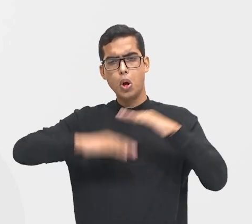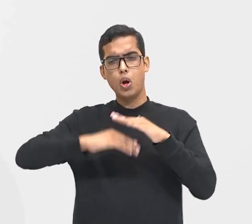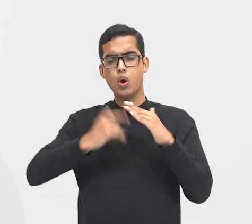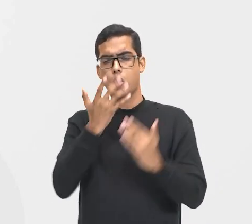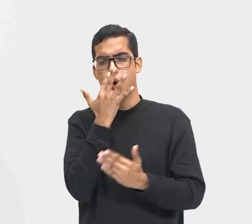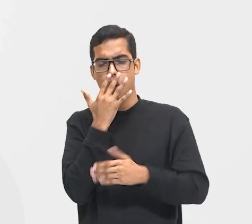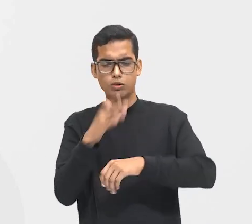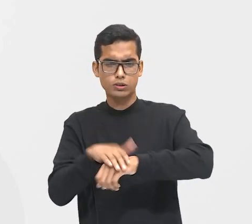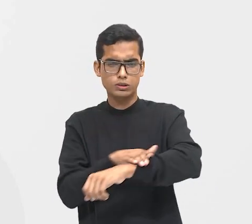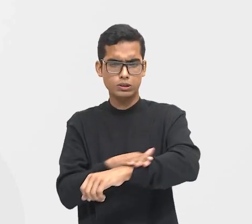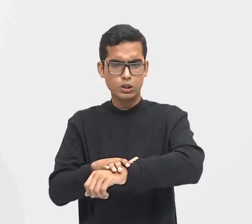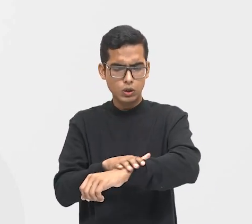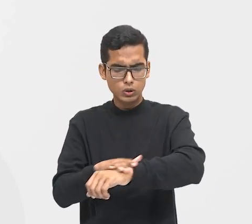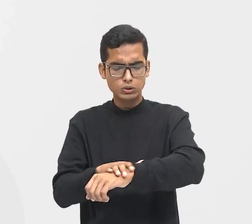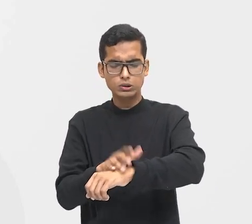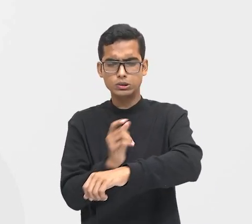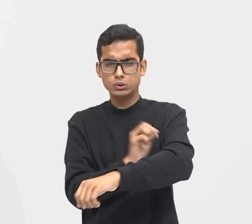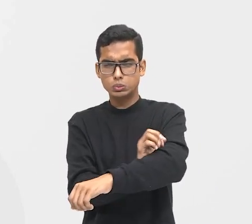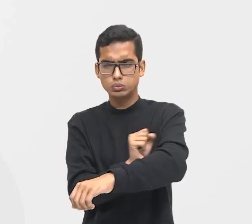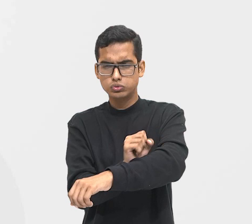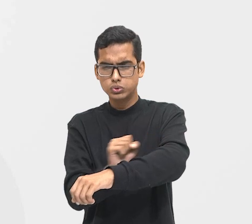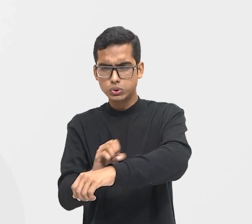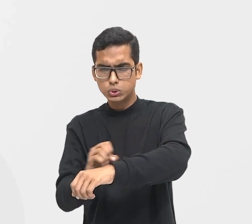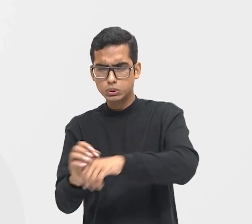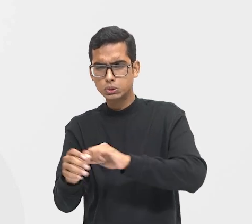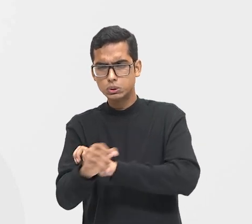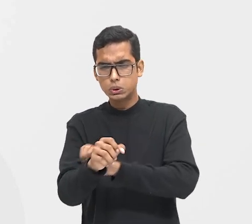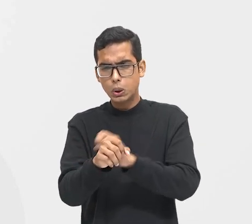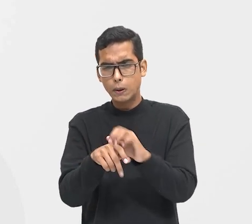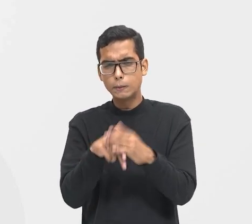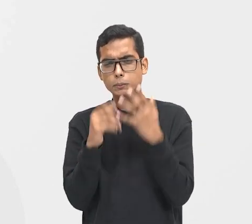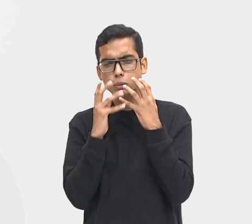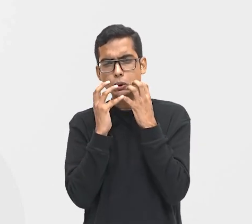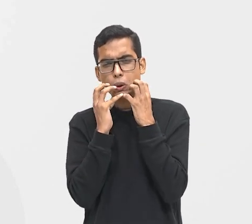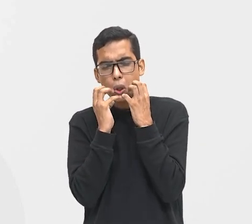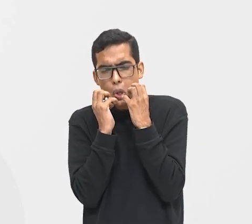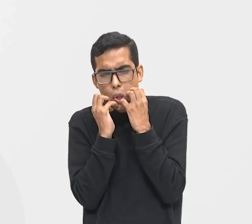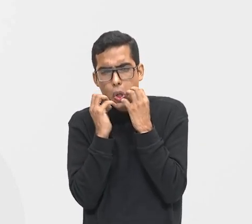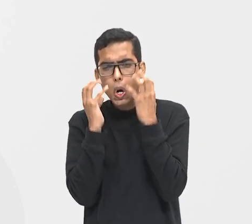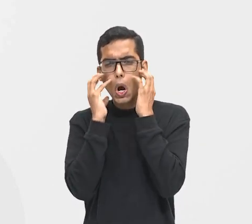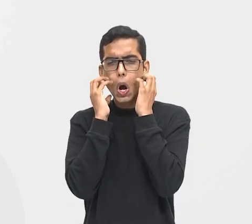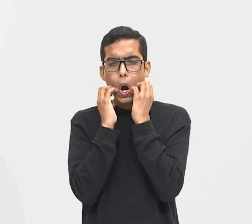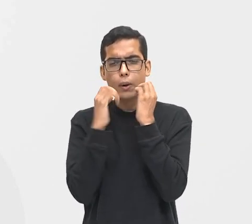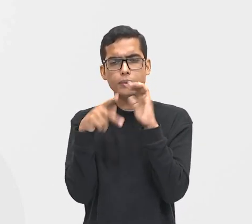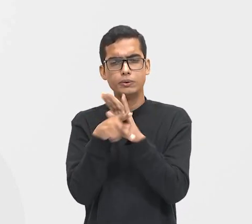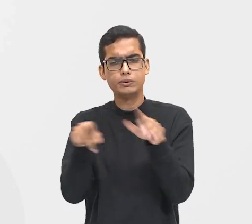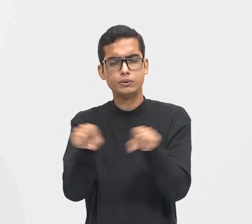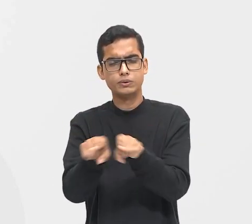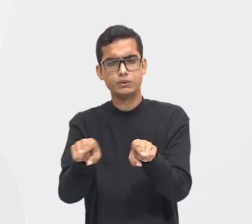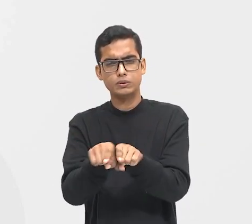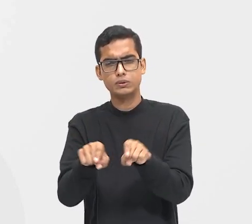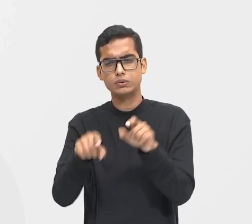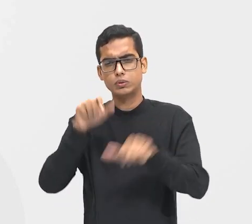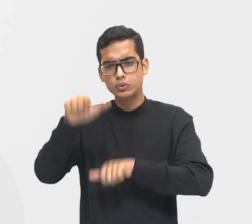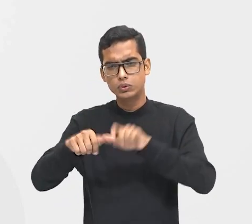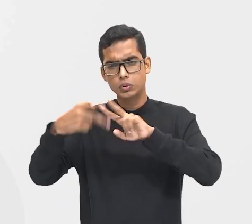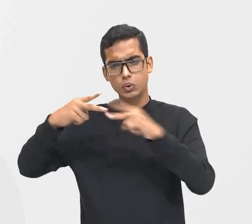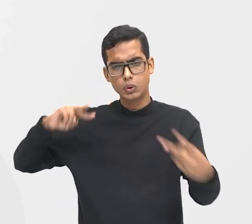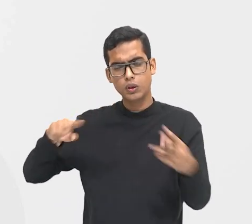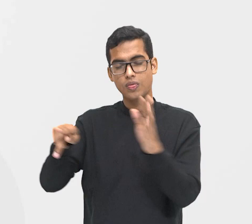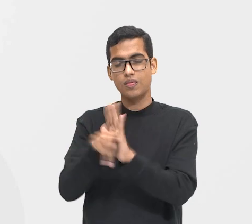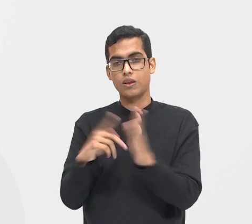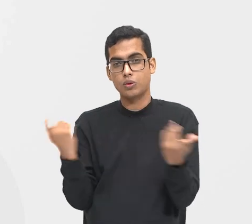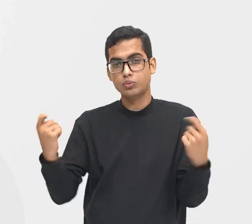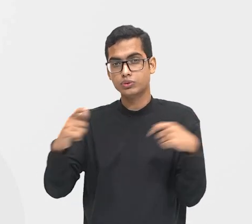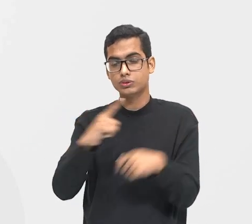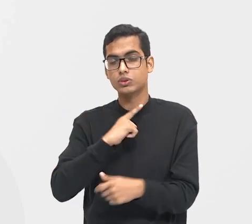provocar queimaduras, envelhecimento precoce e alterações genéticas, levando até mesmo ao câncer de pele. Onde que a